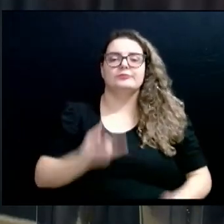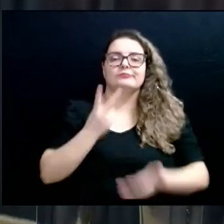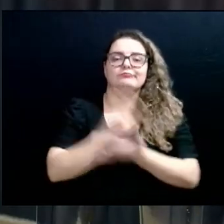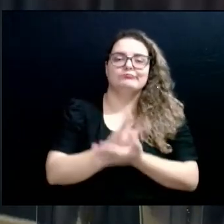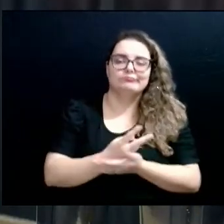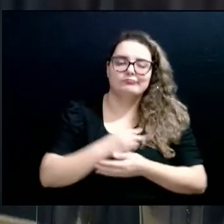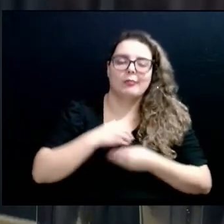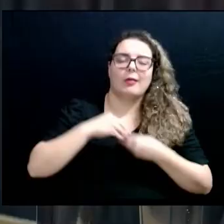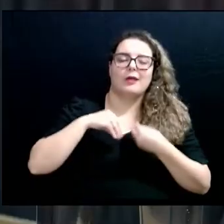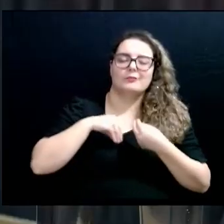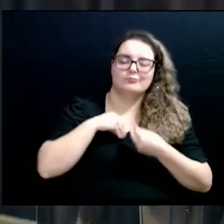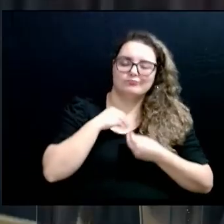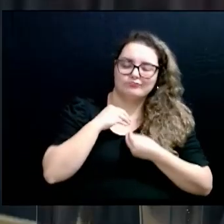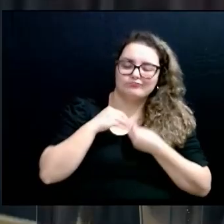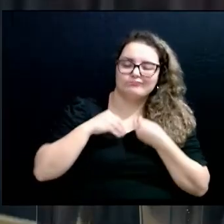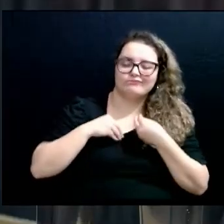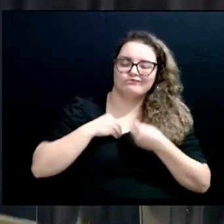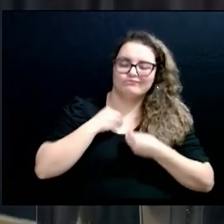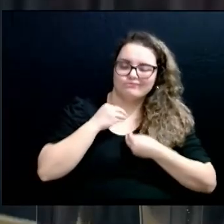isso, né?